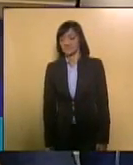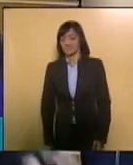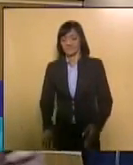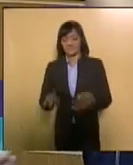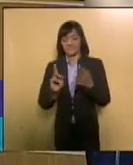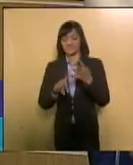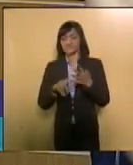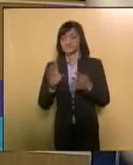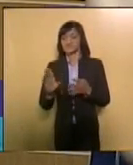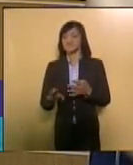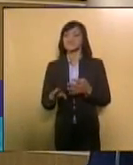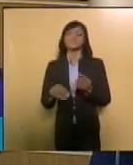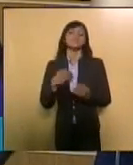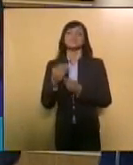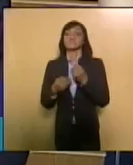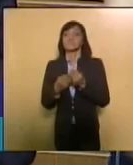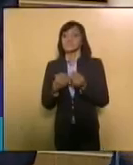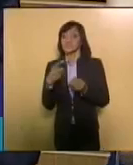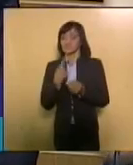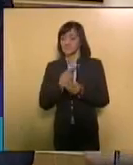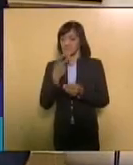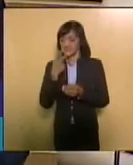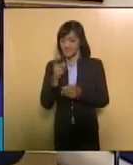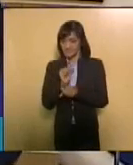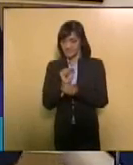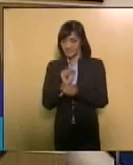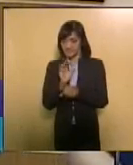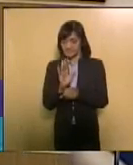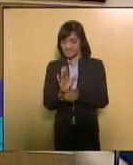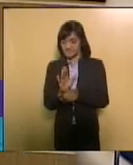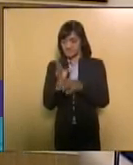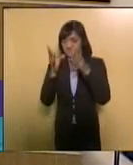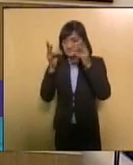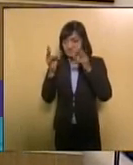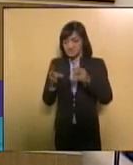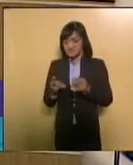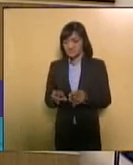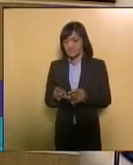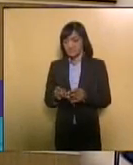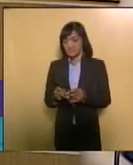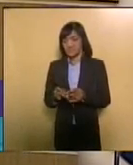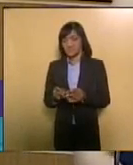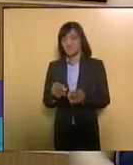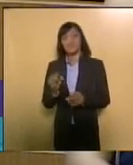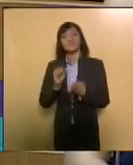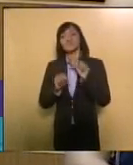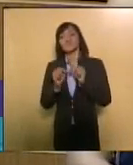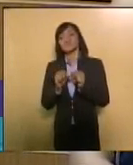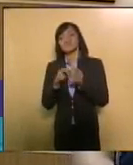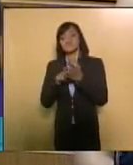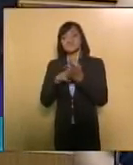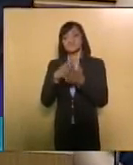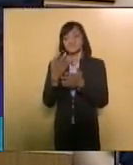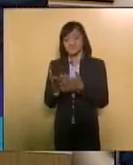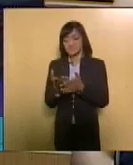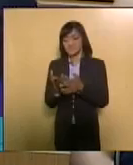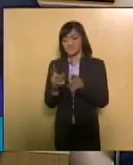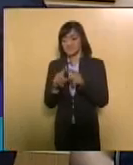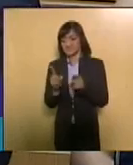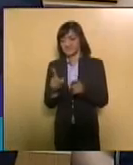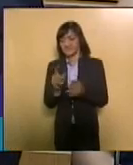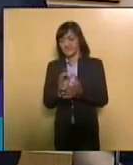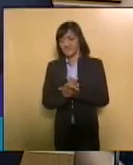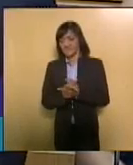repressão qualificada que nós vamos falar já já com mais detalhes que que nós estamos chamando de repressão qualificada mas por hora para não